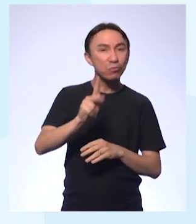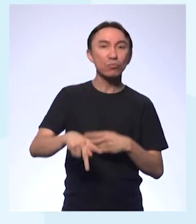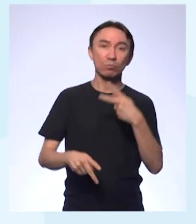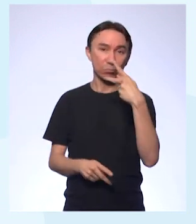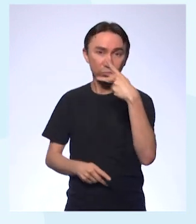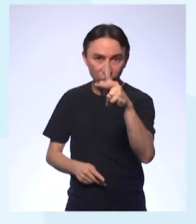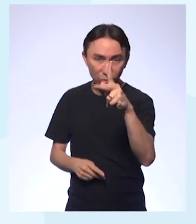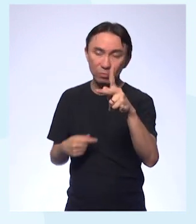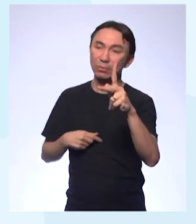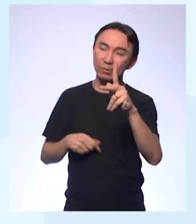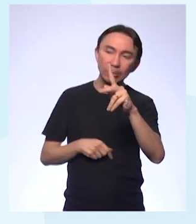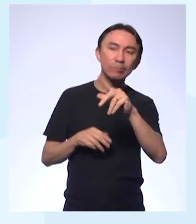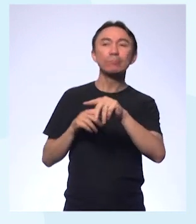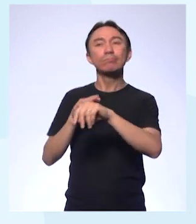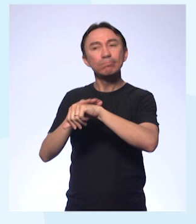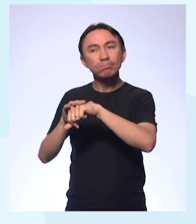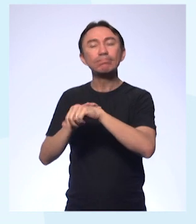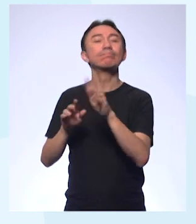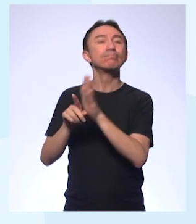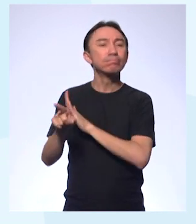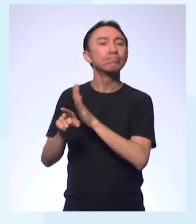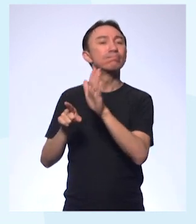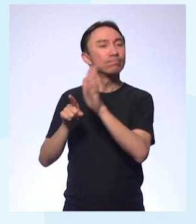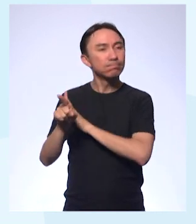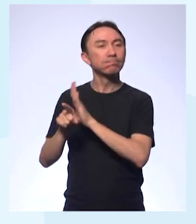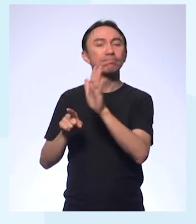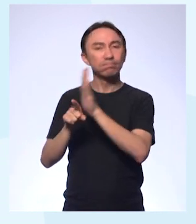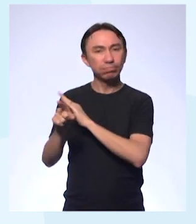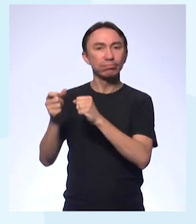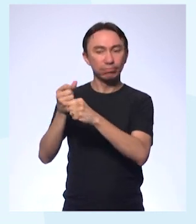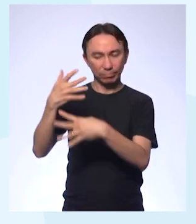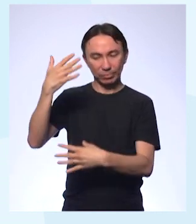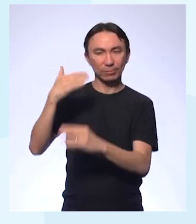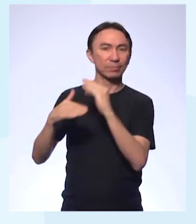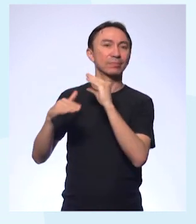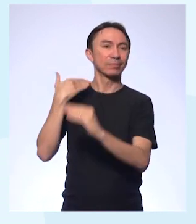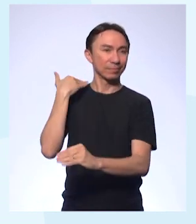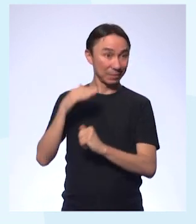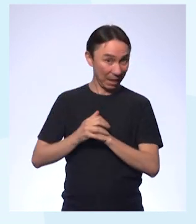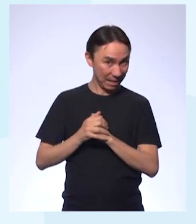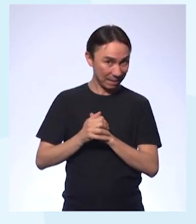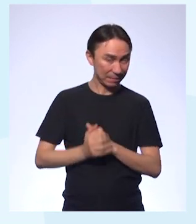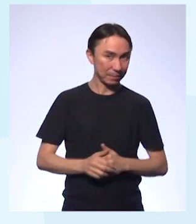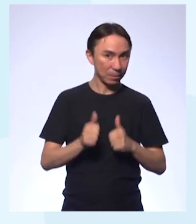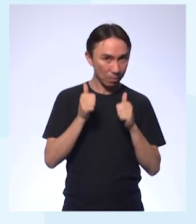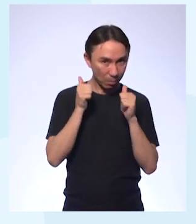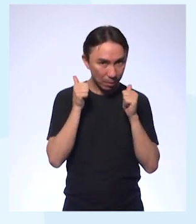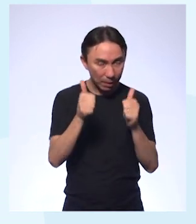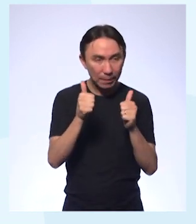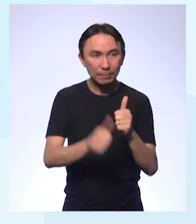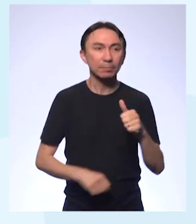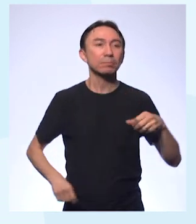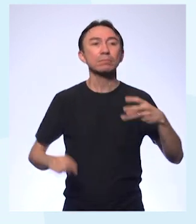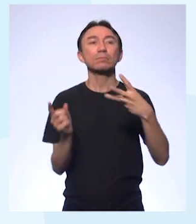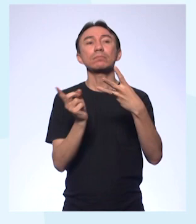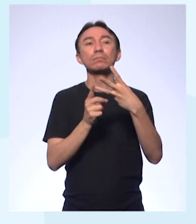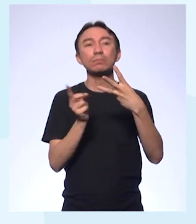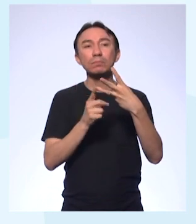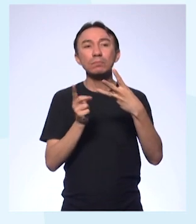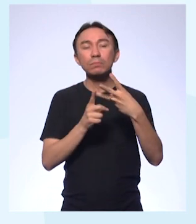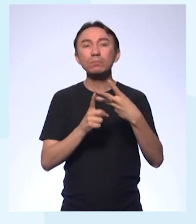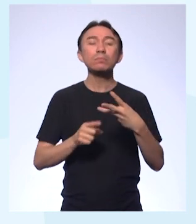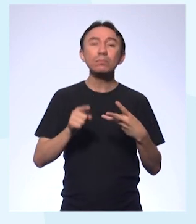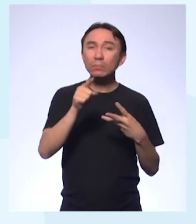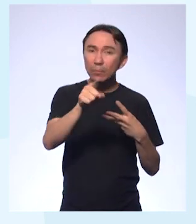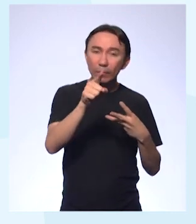vocês têm agora da sala de vocês, da sua escola, fica mais fácil vocês entrarem em contato com o professor, né? De vocês. E que vocês tenham em mão, no caso,